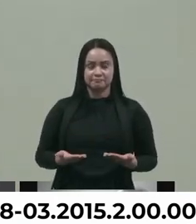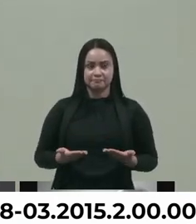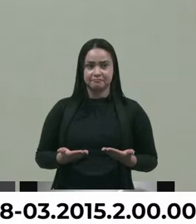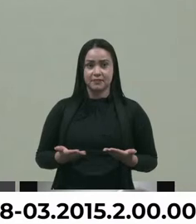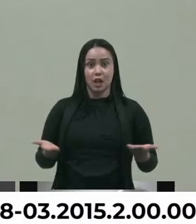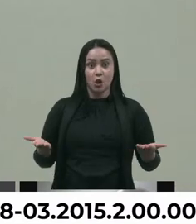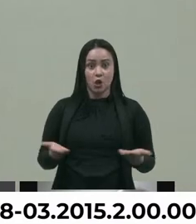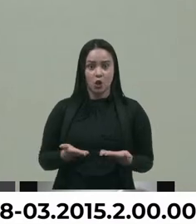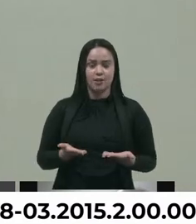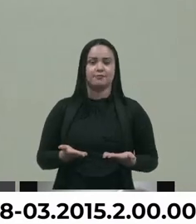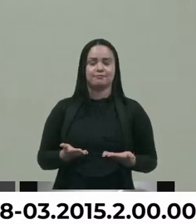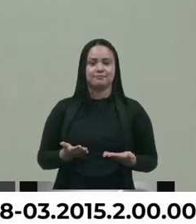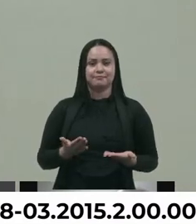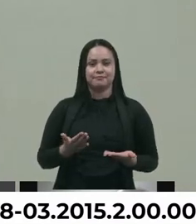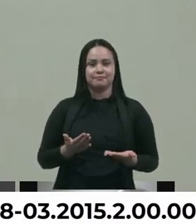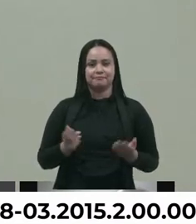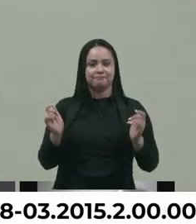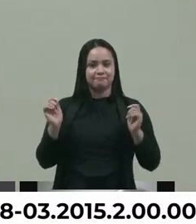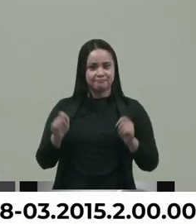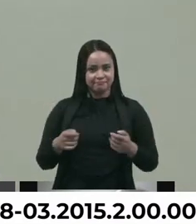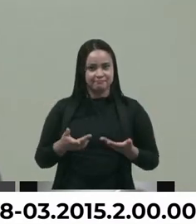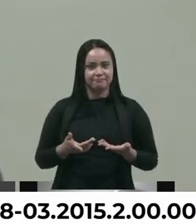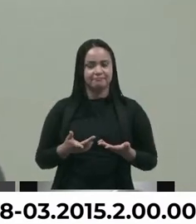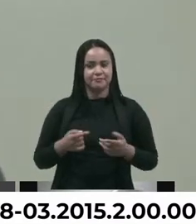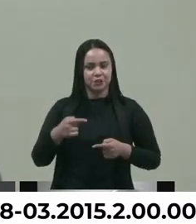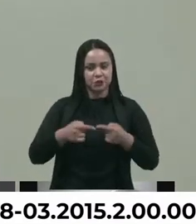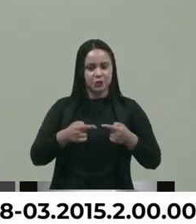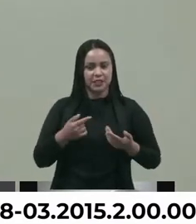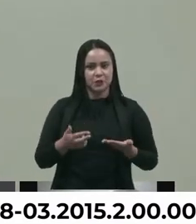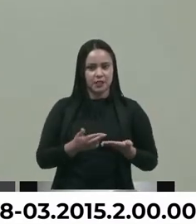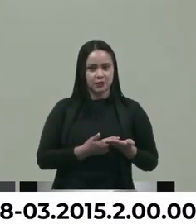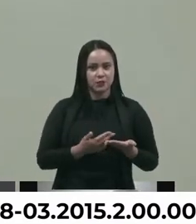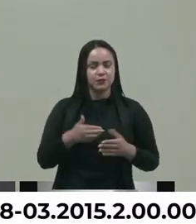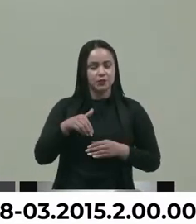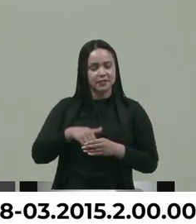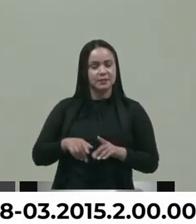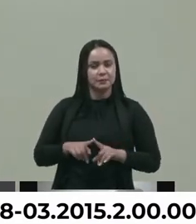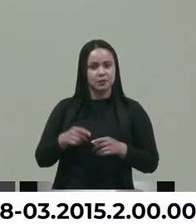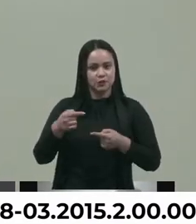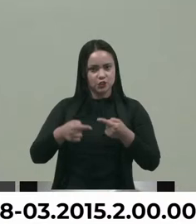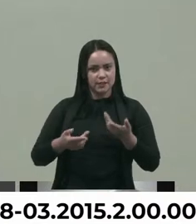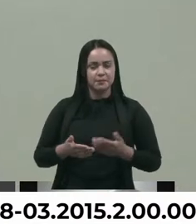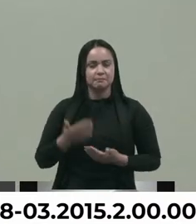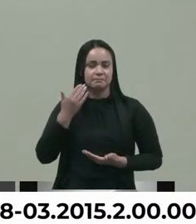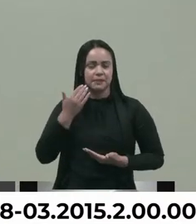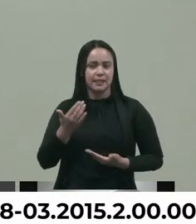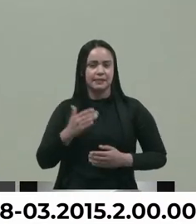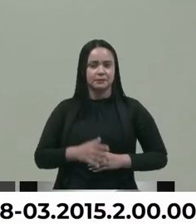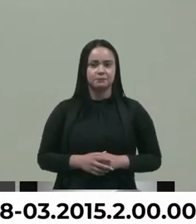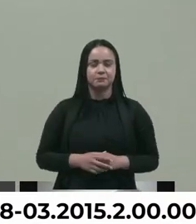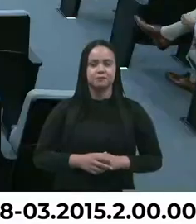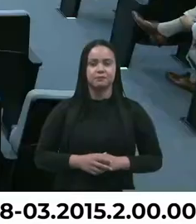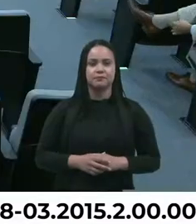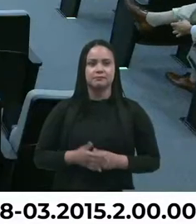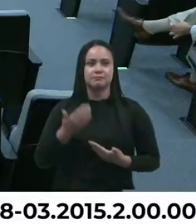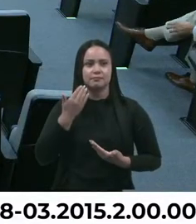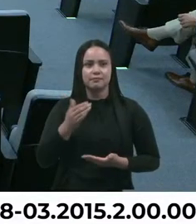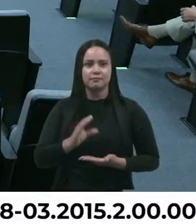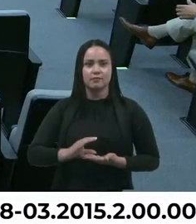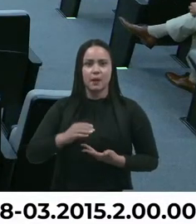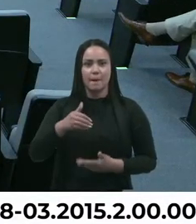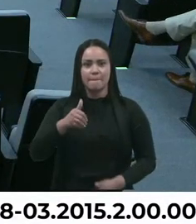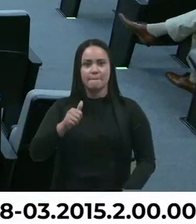dessa vez, eu me permito discordar do relator e votar com a divergência. Muito obrigado. Obrigado,